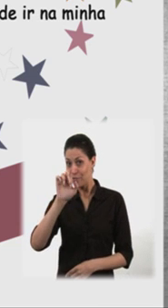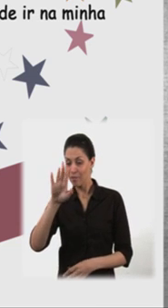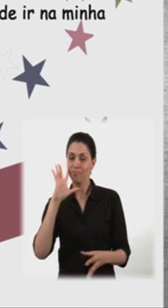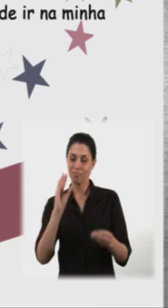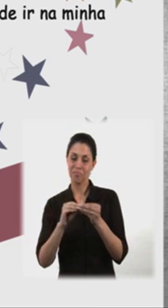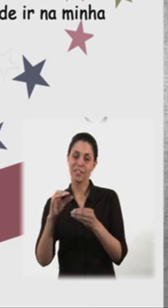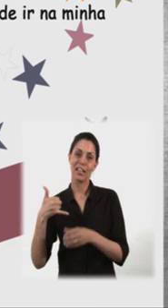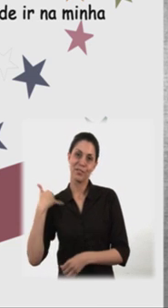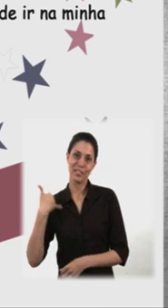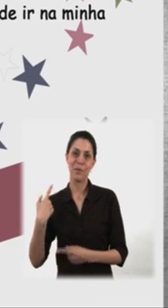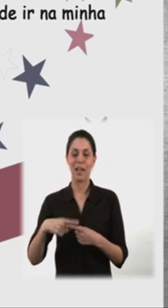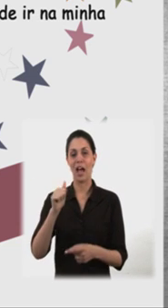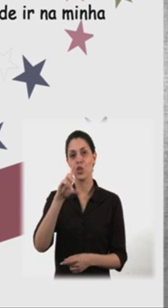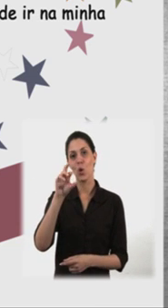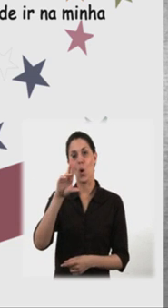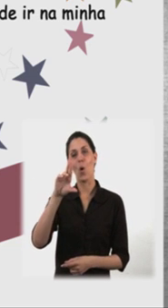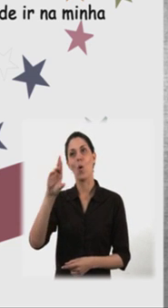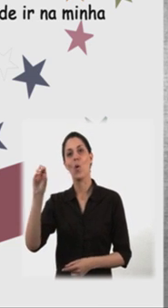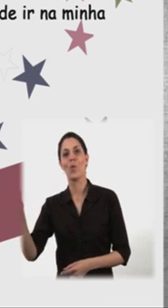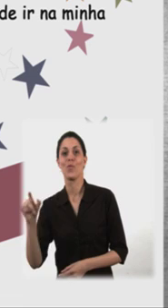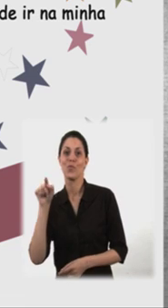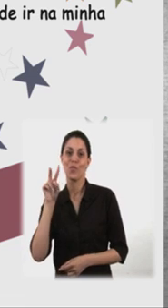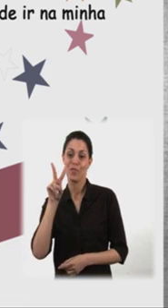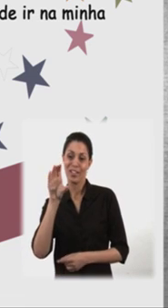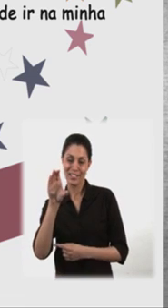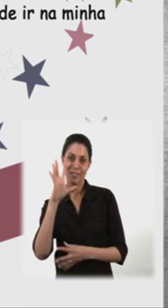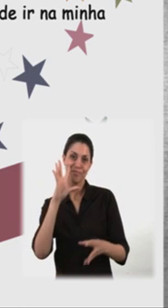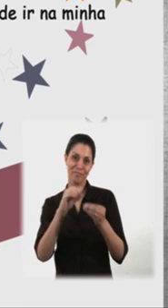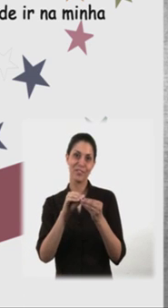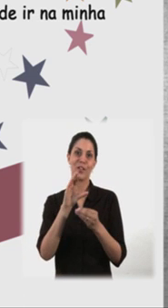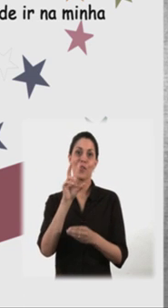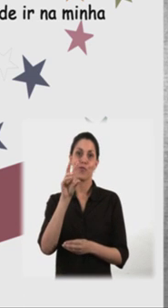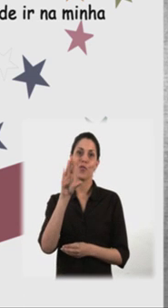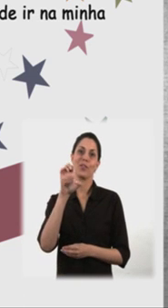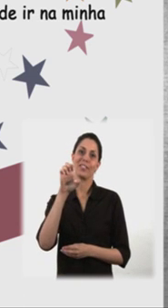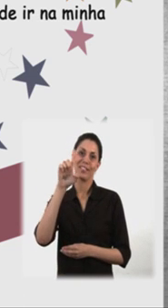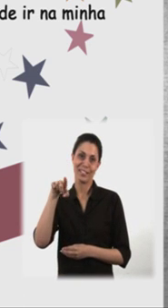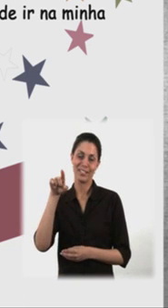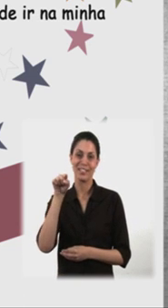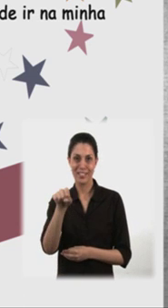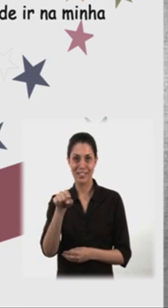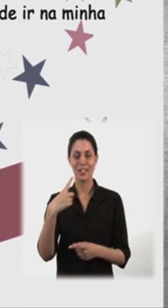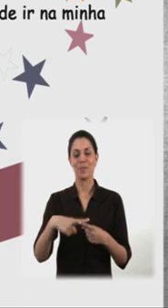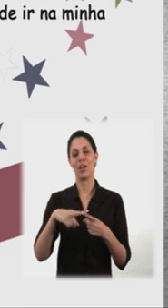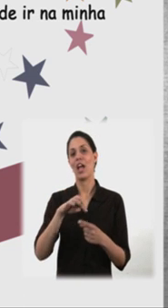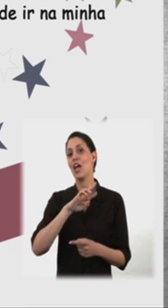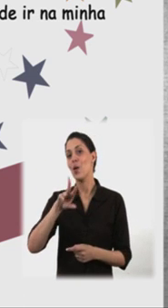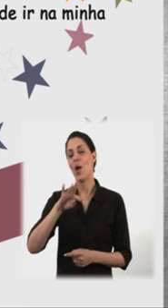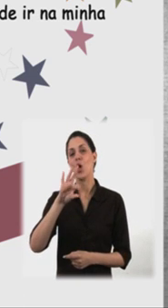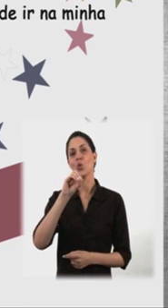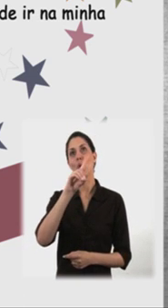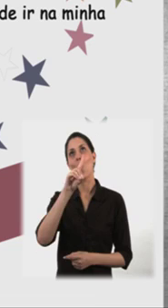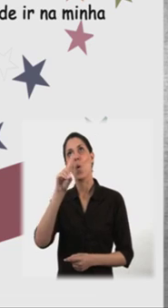adoro você veio ser. Porque não é todo dia que você vai